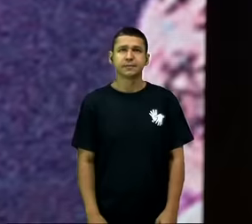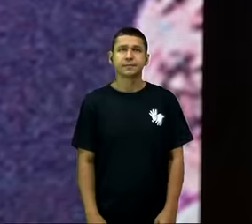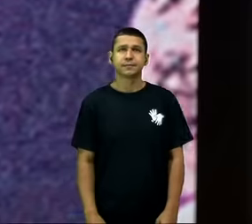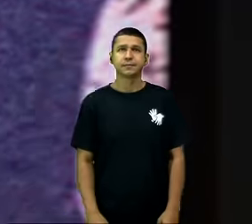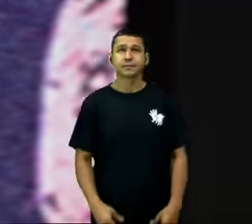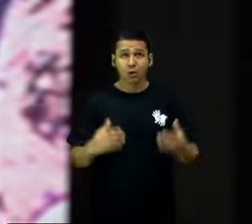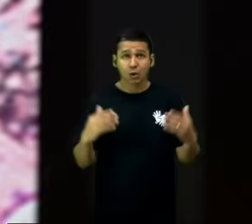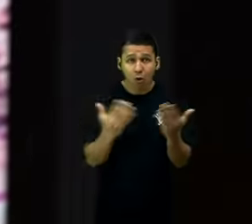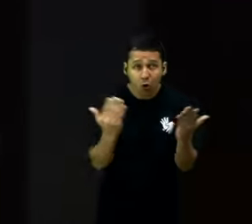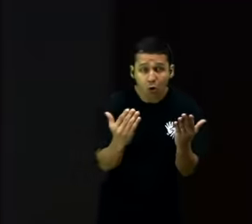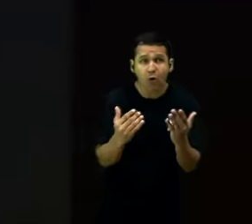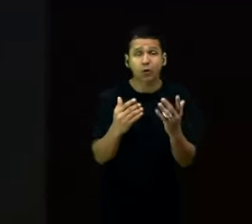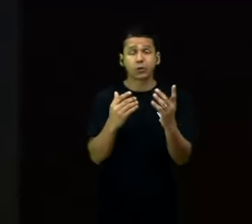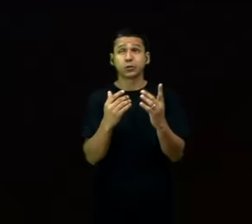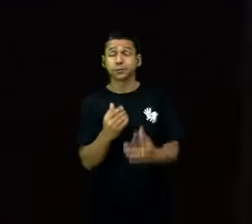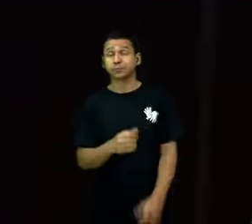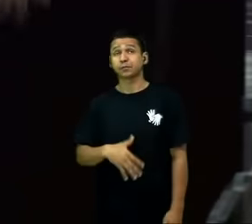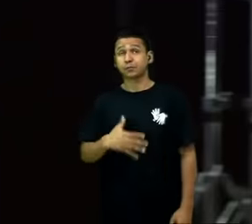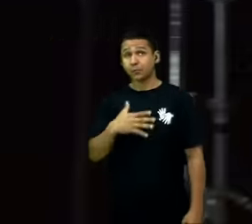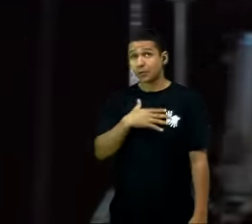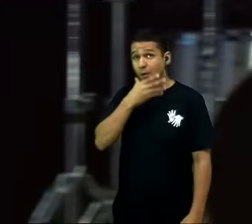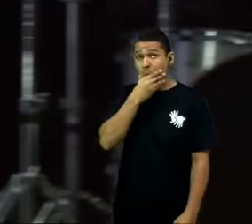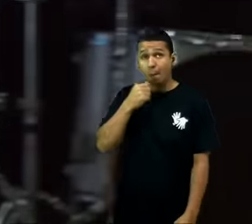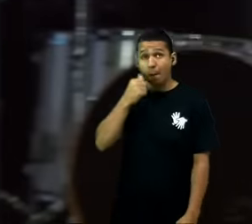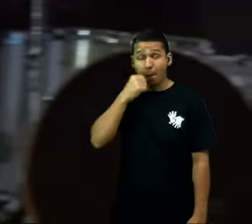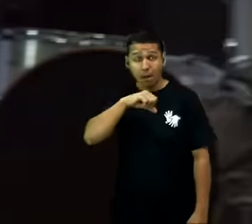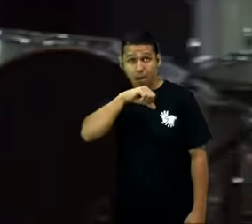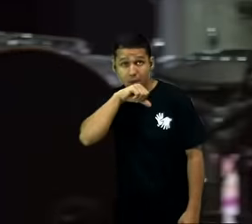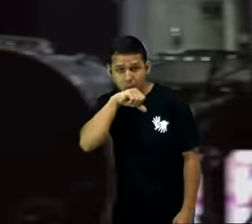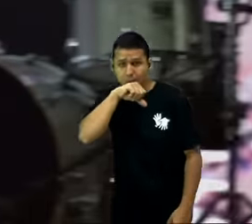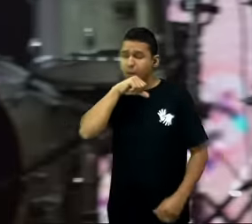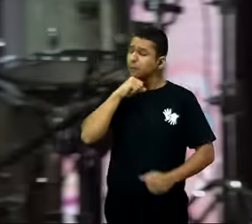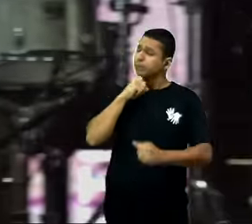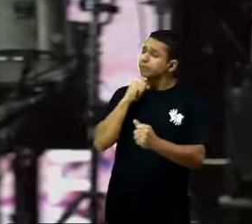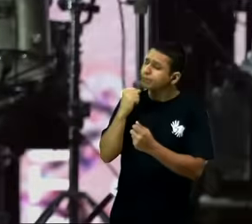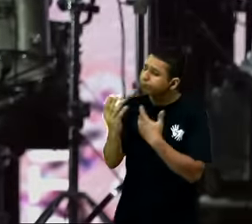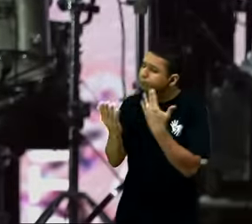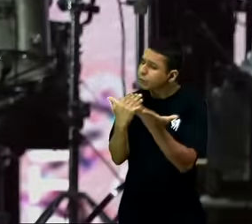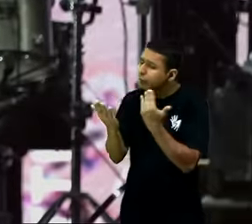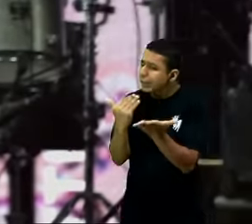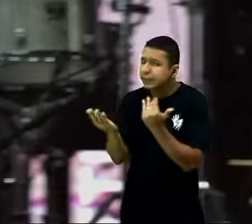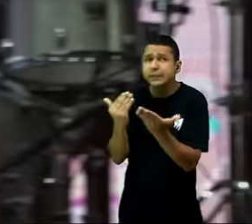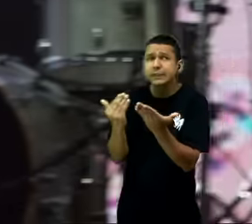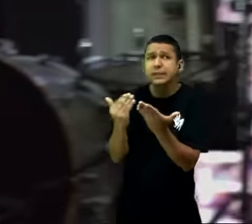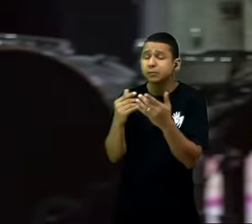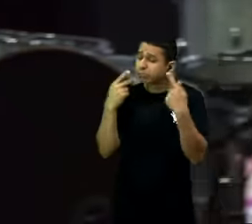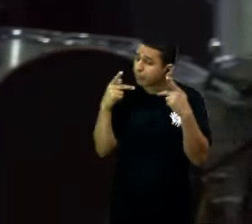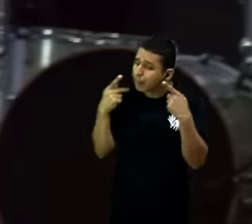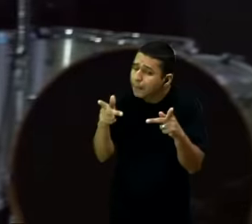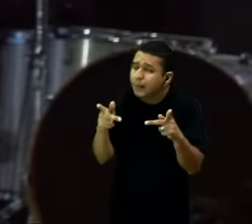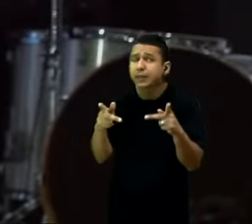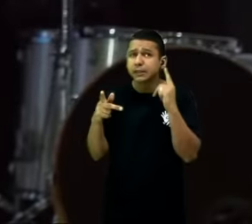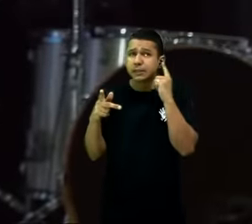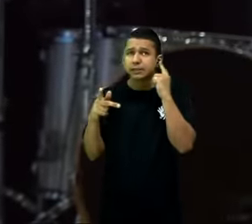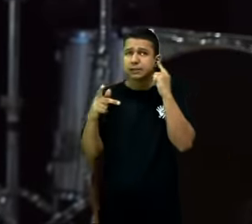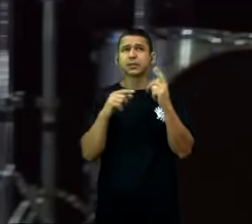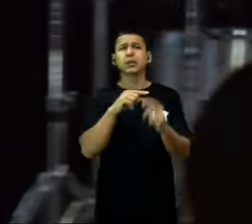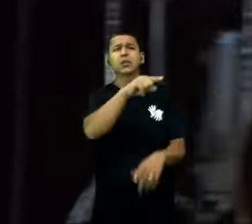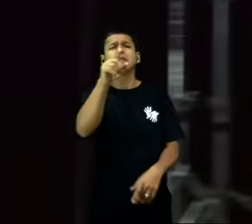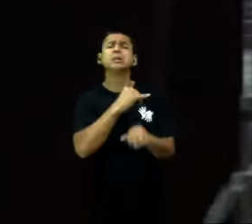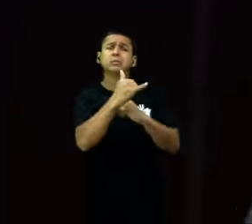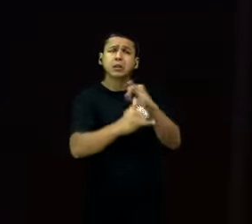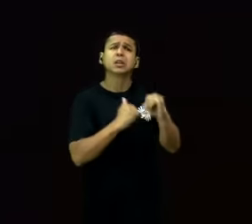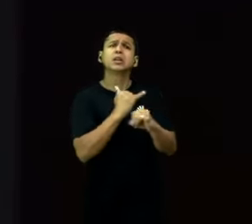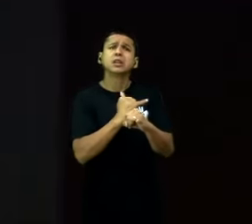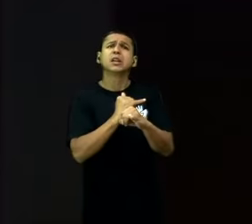Hoje meus pais foram almoçar lá em casa e a gente ficou conversando sobre a mensagem. Eu quero dizer uma coisa aqui para algumas pessoas dessa igreja e que está na internet, que